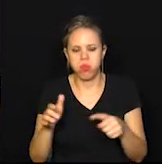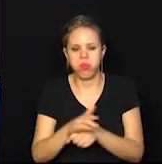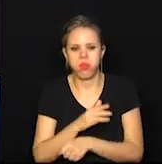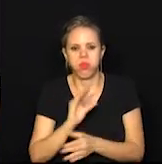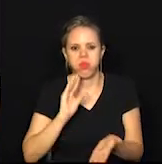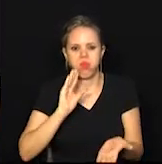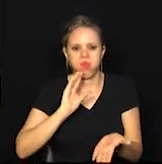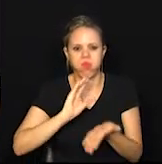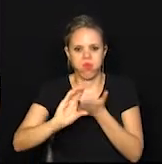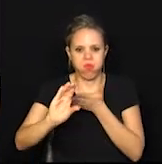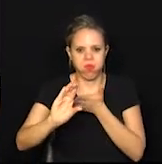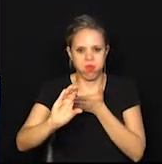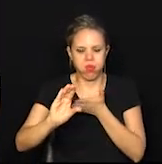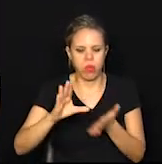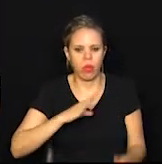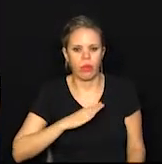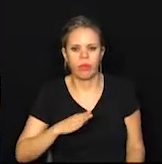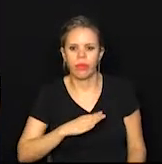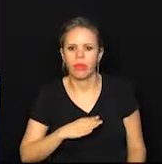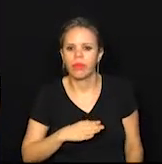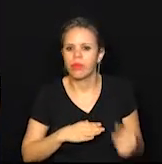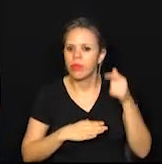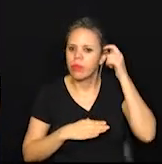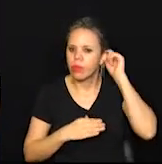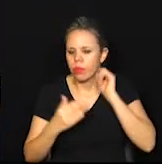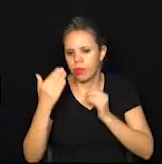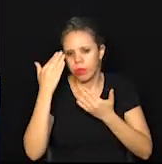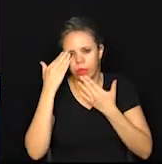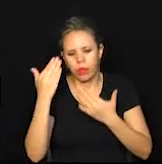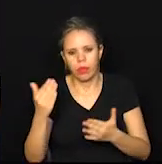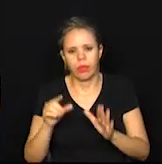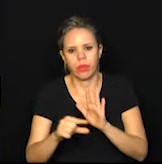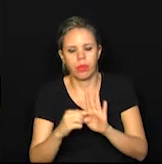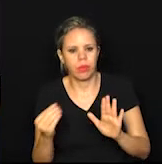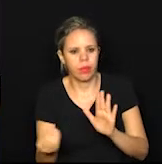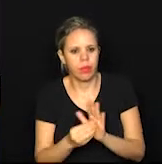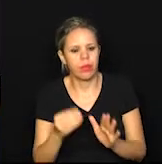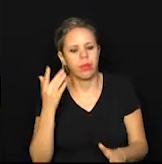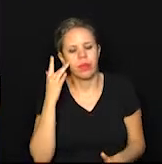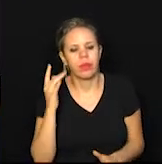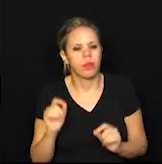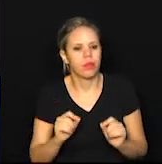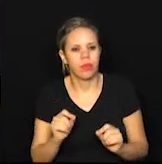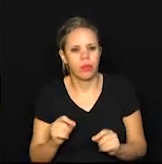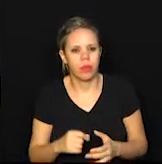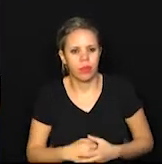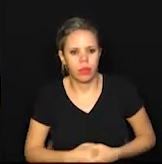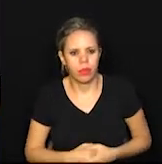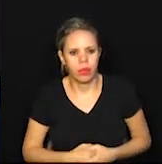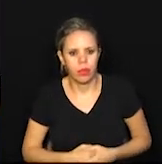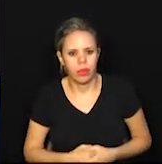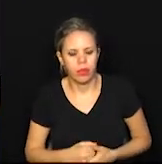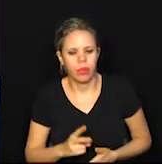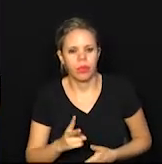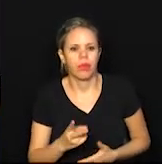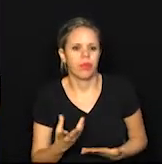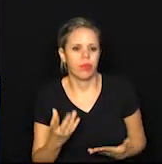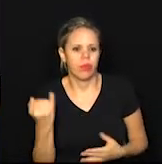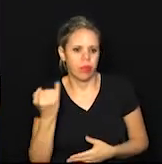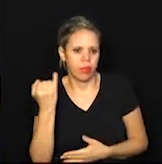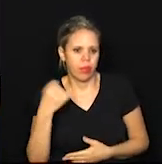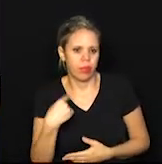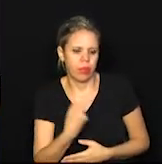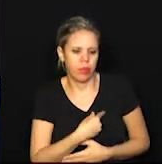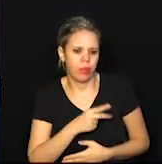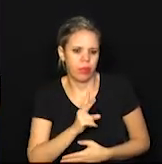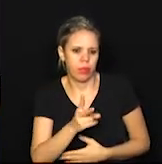investimento na nossa cidade, graças a essas emendas que acho que são imprescindíveis para a gente